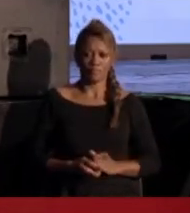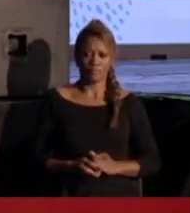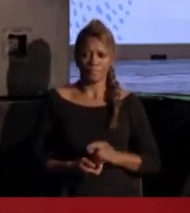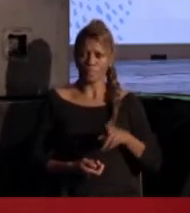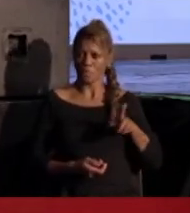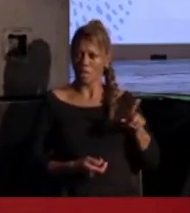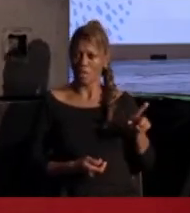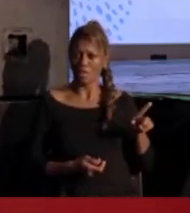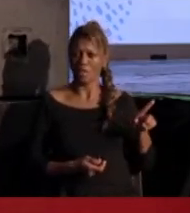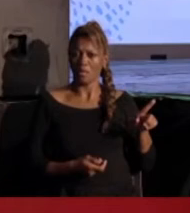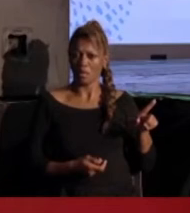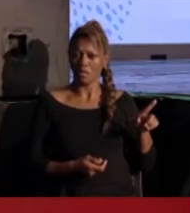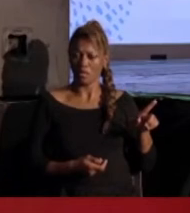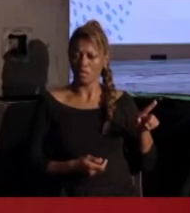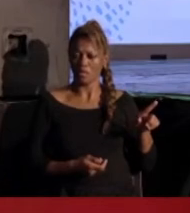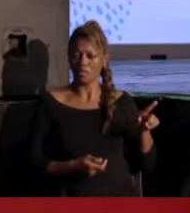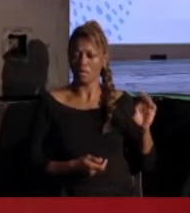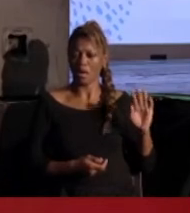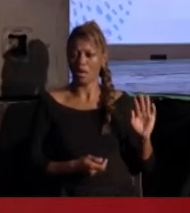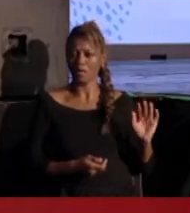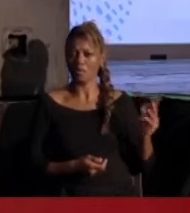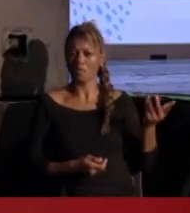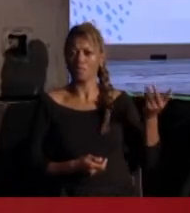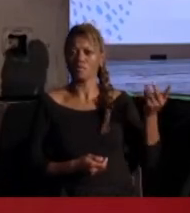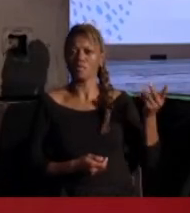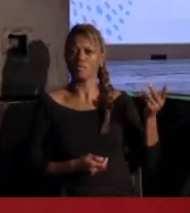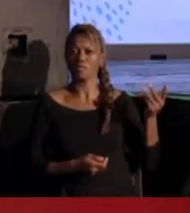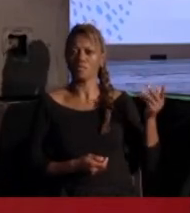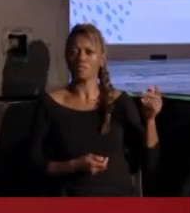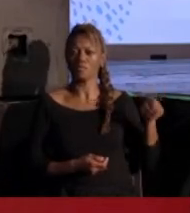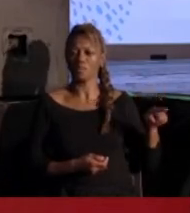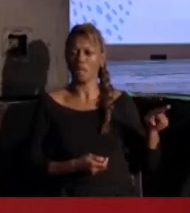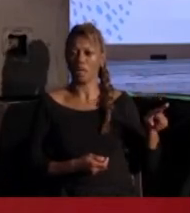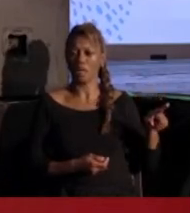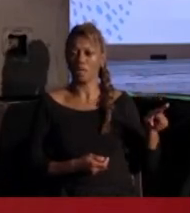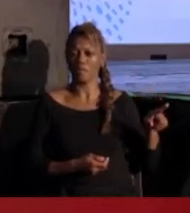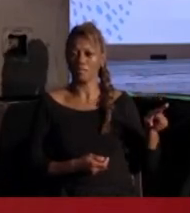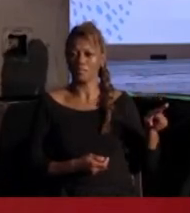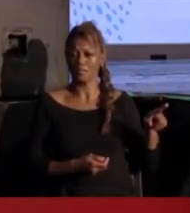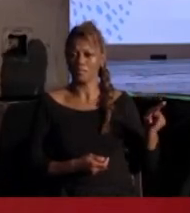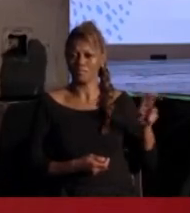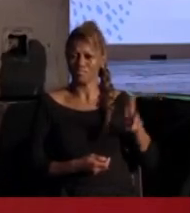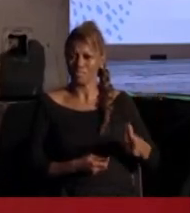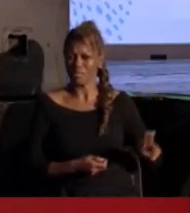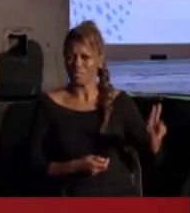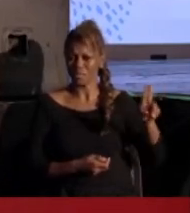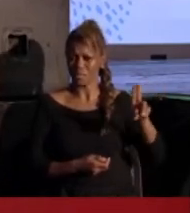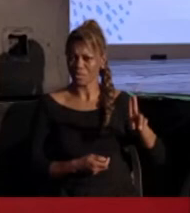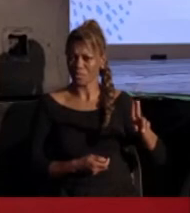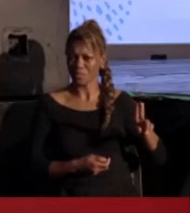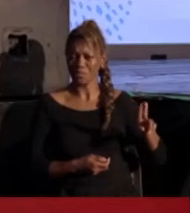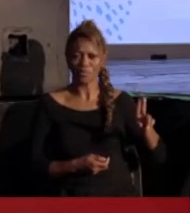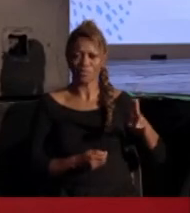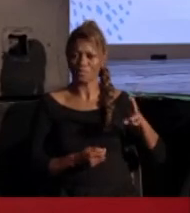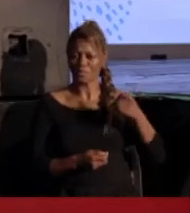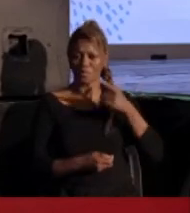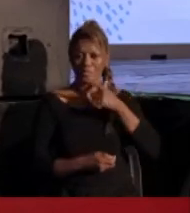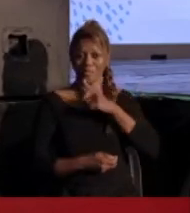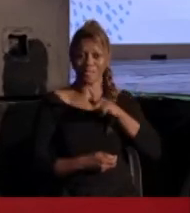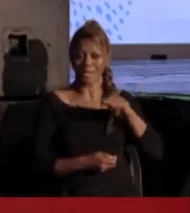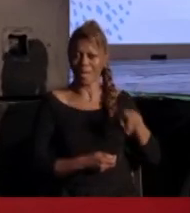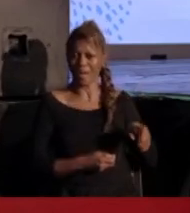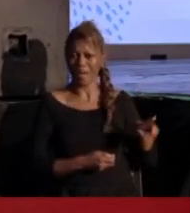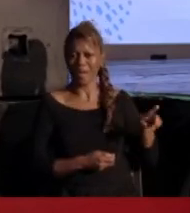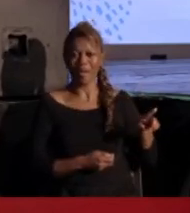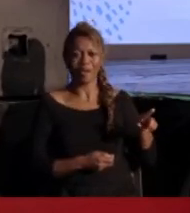Lá onde há poder, você vai usar o alargador. Você usa dos recursos da endodontia. Lá